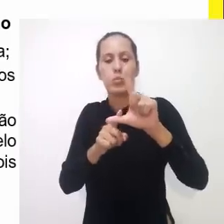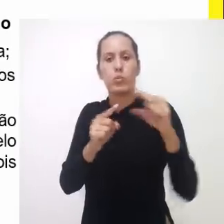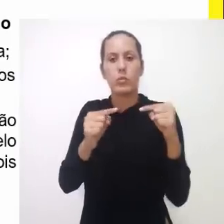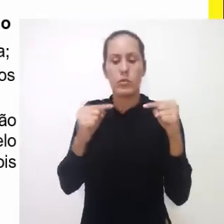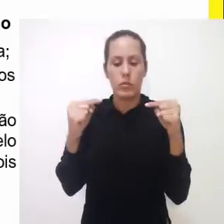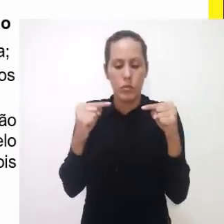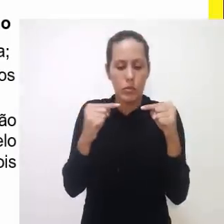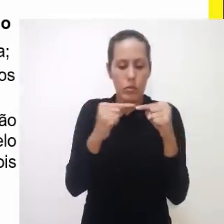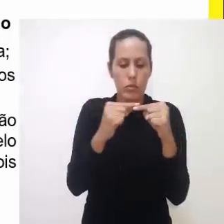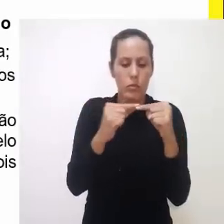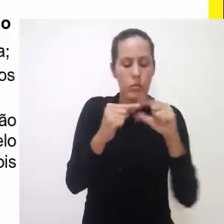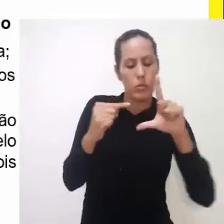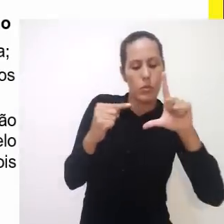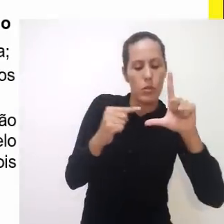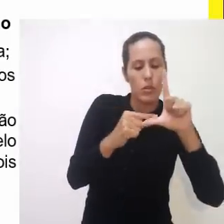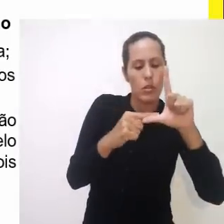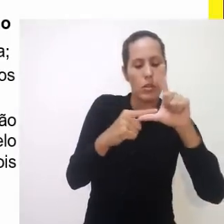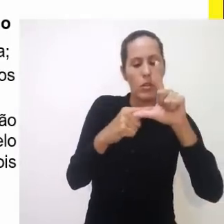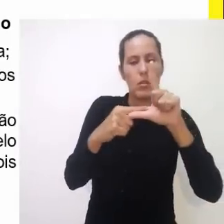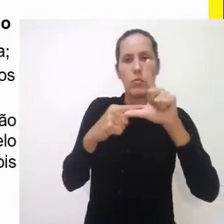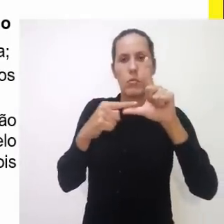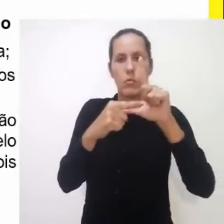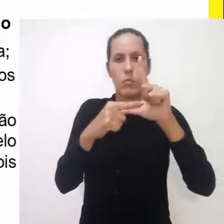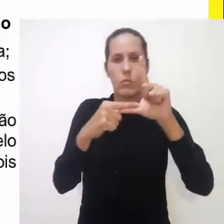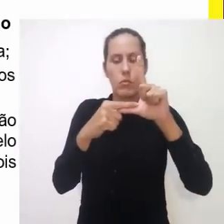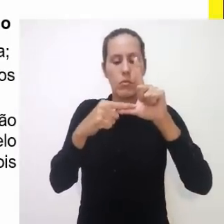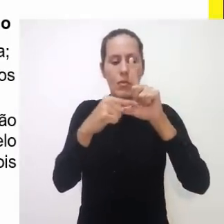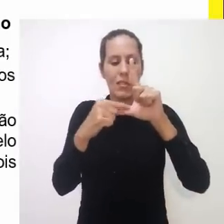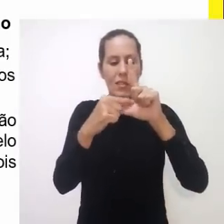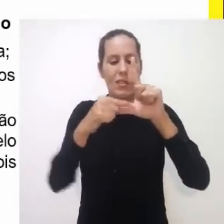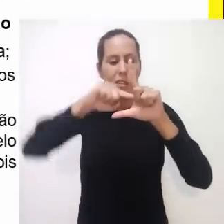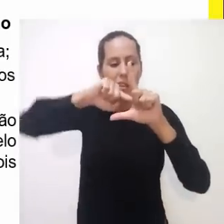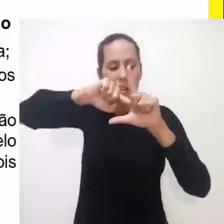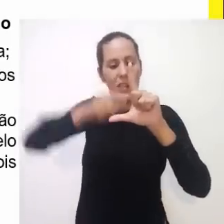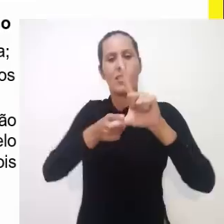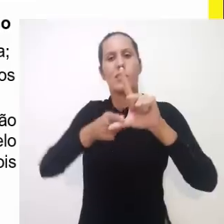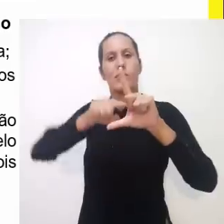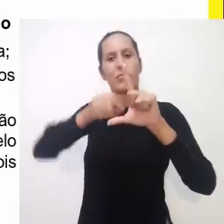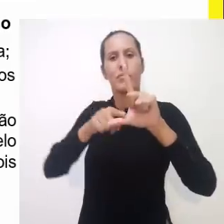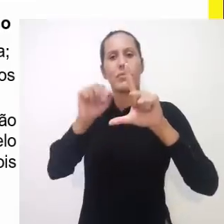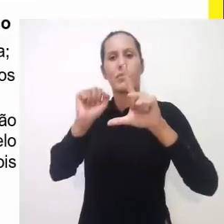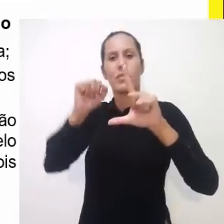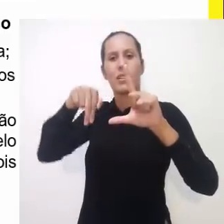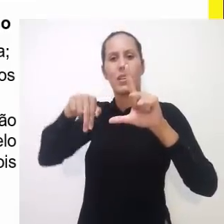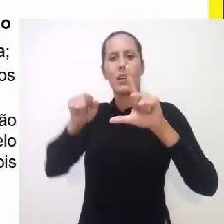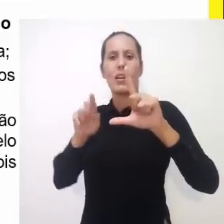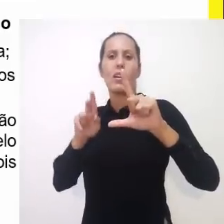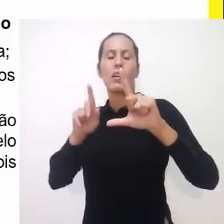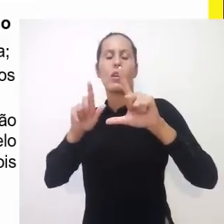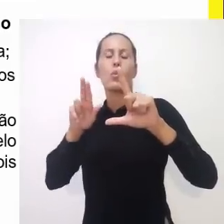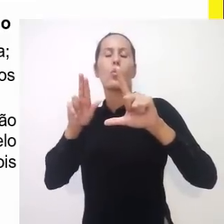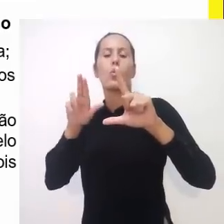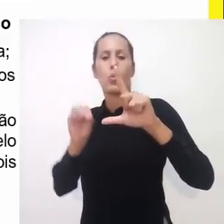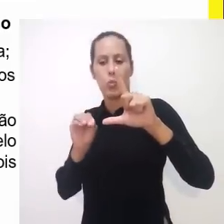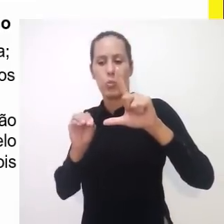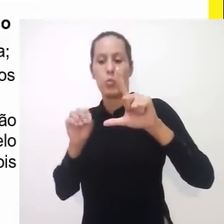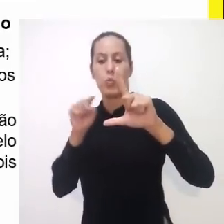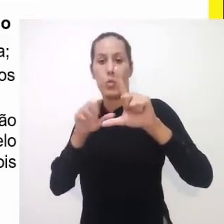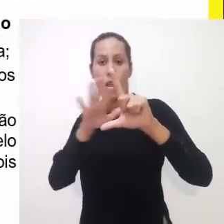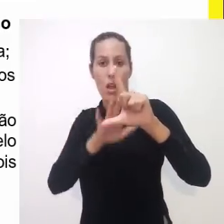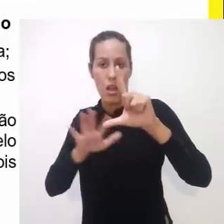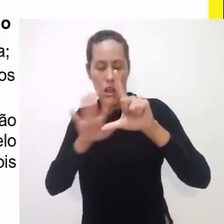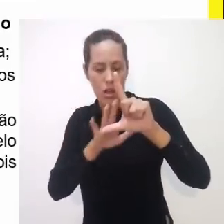entre os dois segmentos de retas, ok? Essa abertura se chama ângulo e é a região